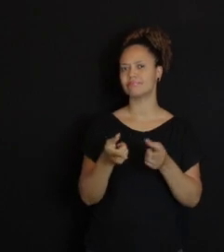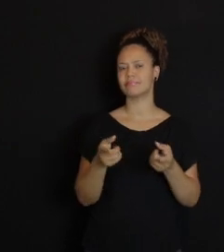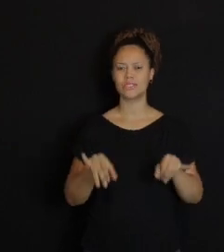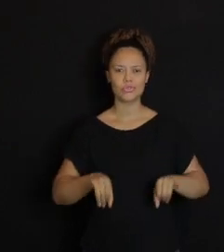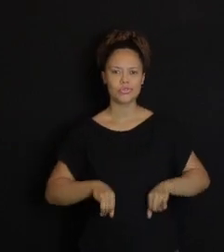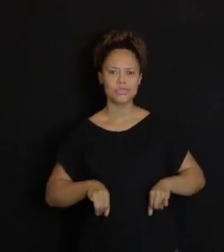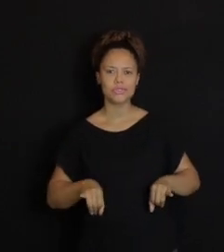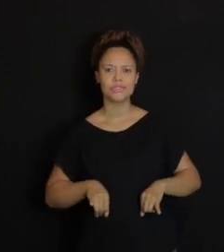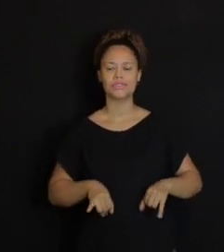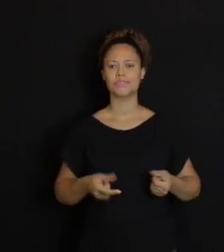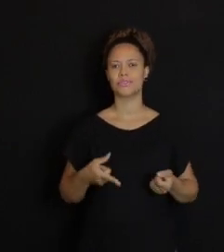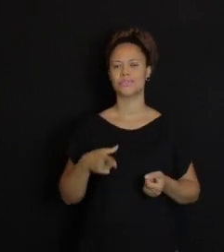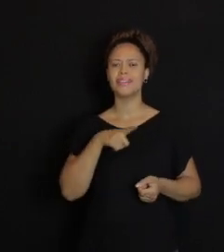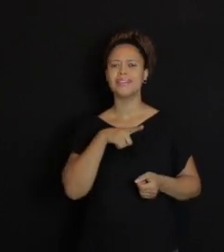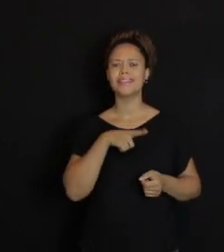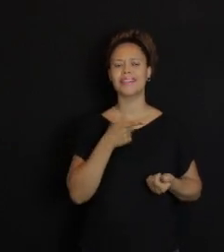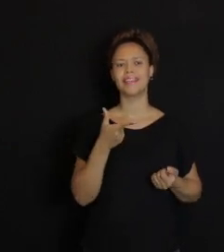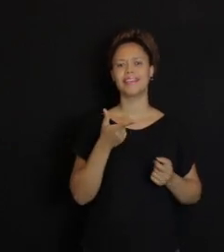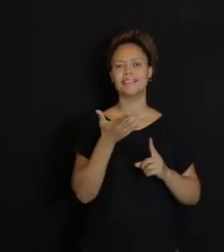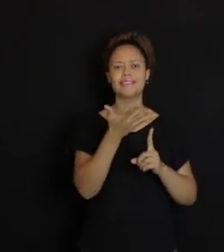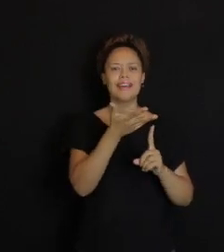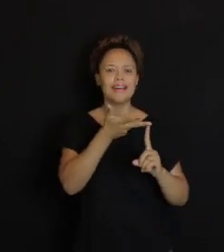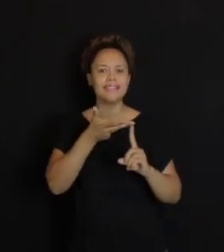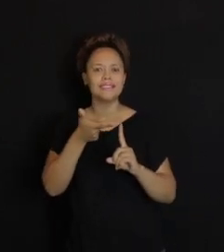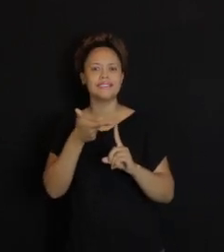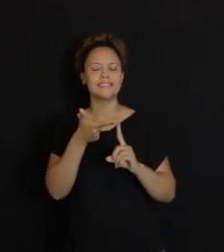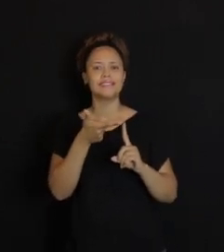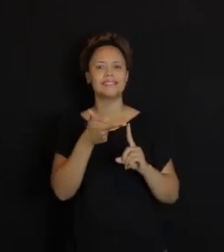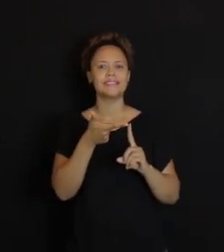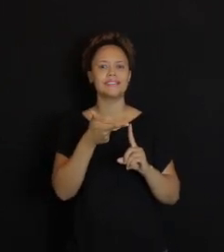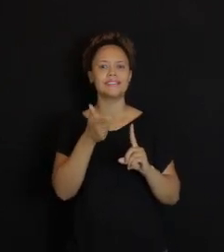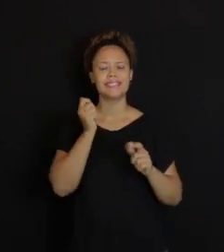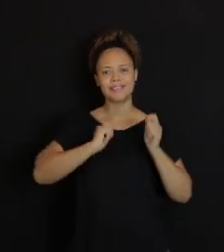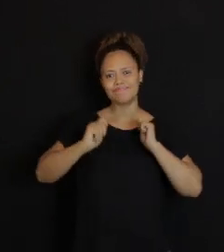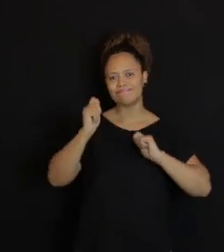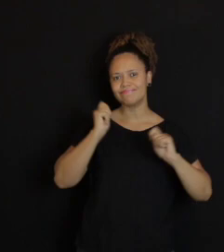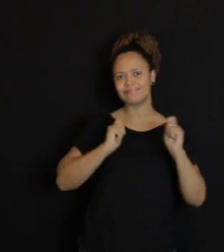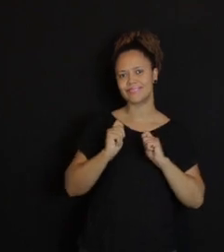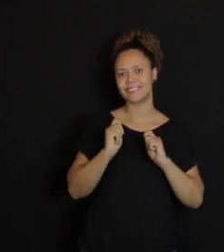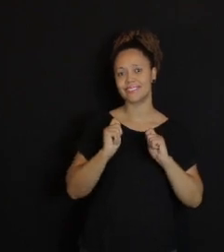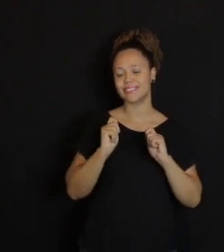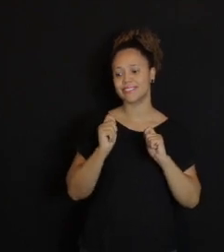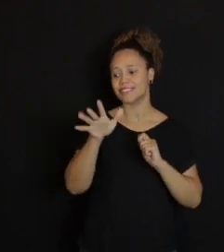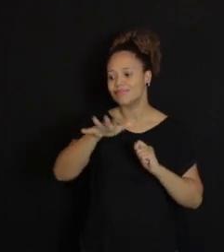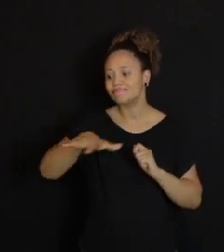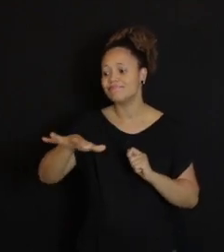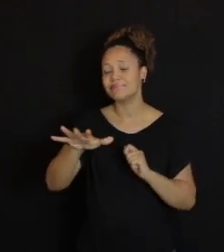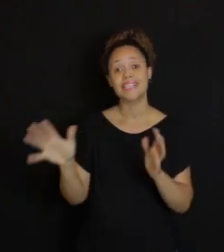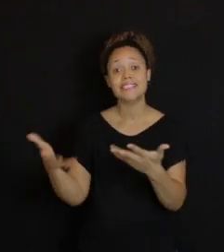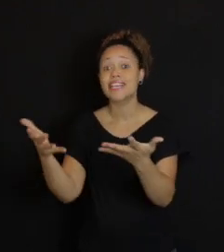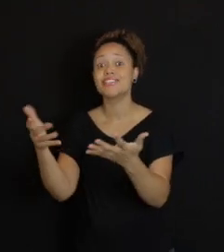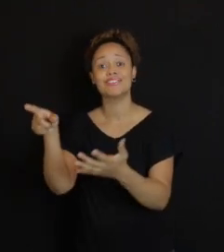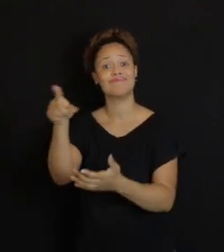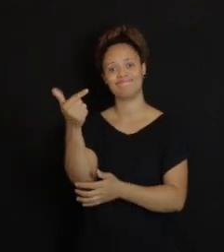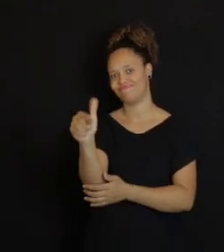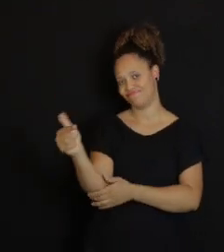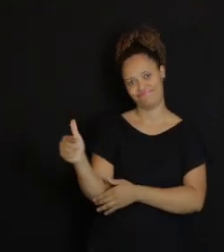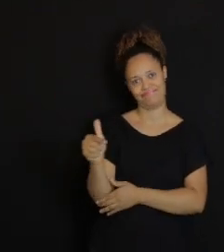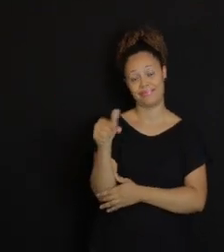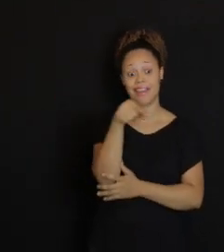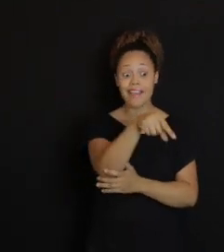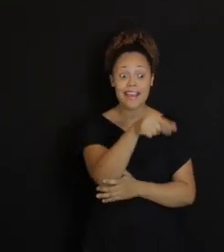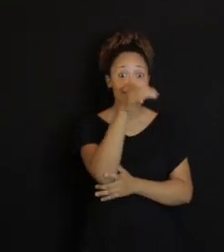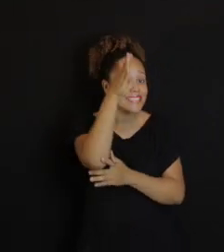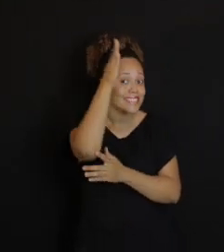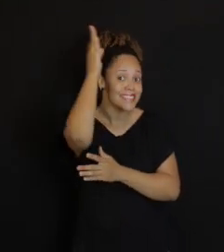assim, tem muito artista, mas poucos lugares que fomentam a cultura. E a importância do SESC,